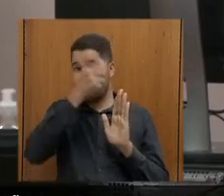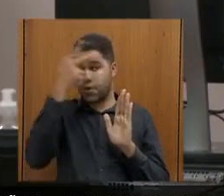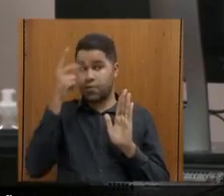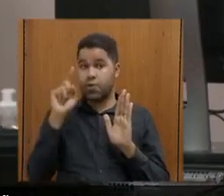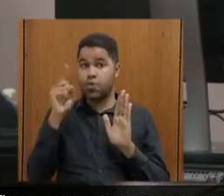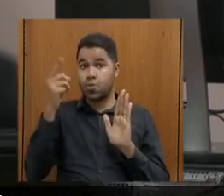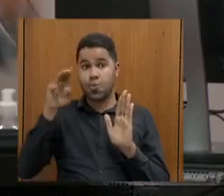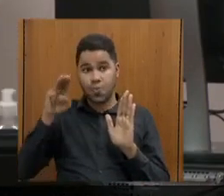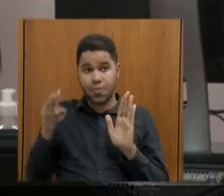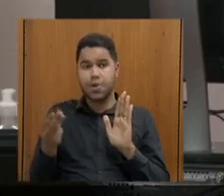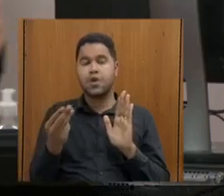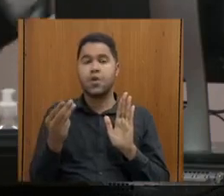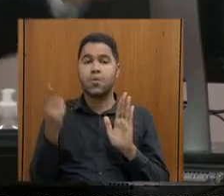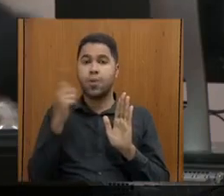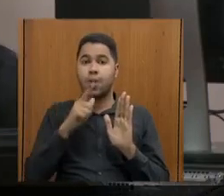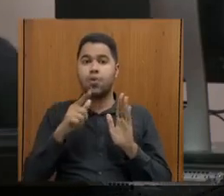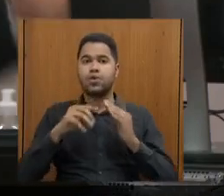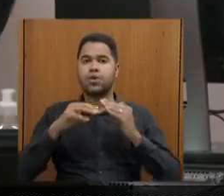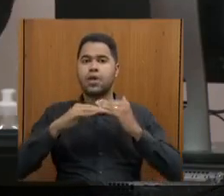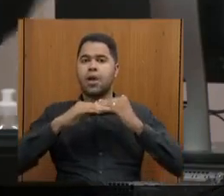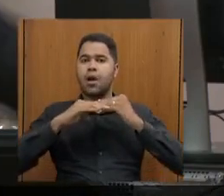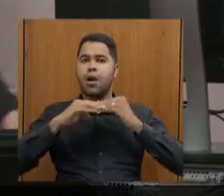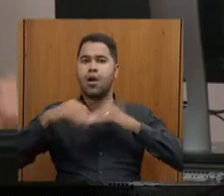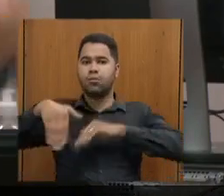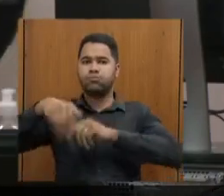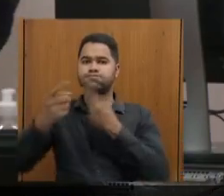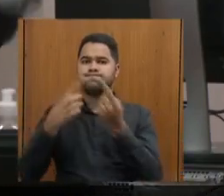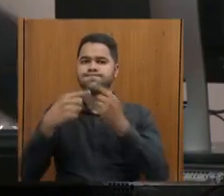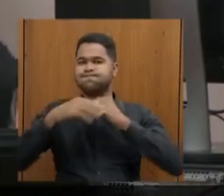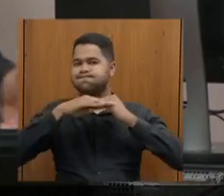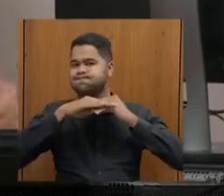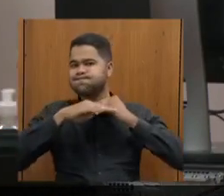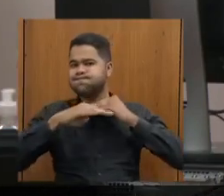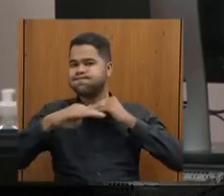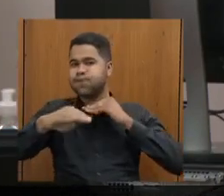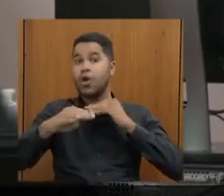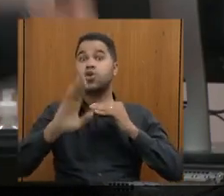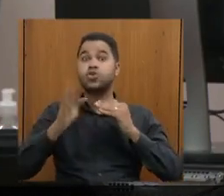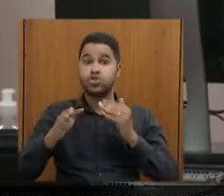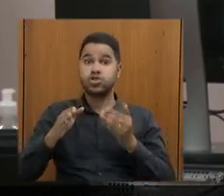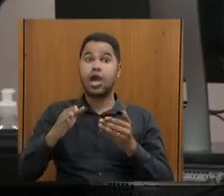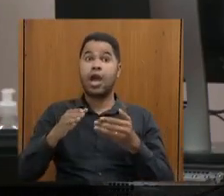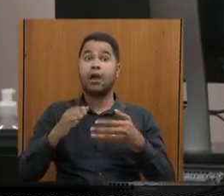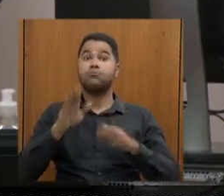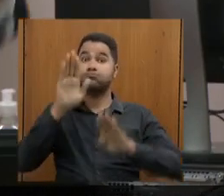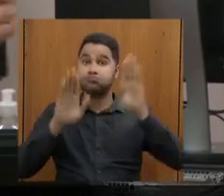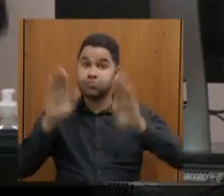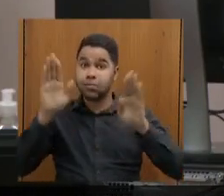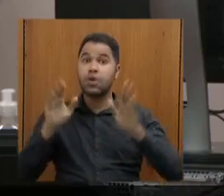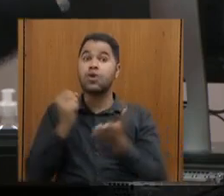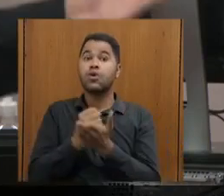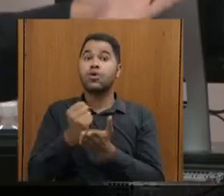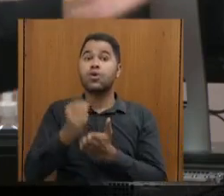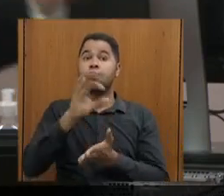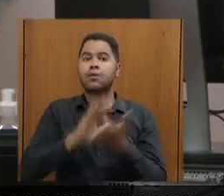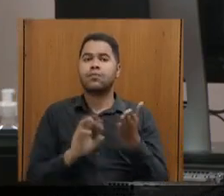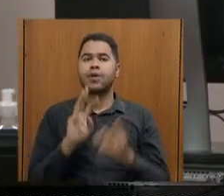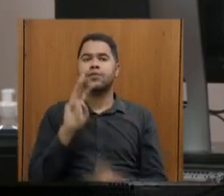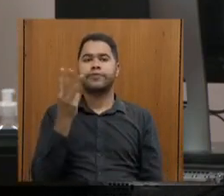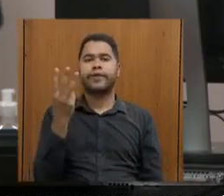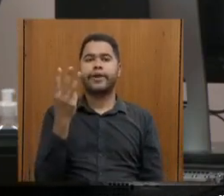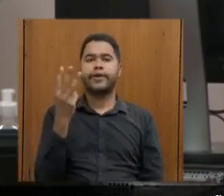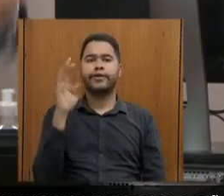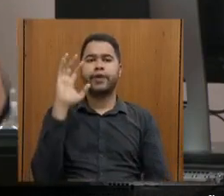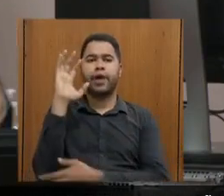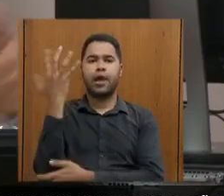um milhão para sair umas falta o dinheiro tá na conta obra lhe citada contratada mas tem três árvores ali em São